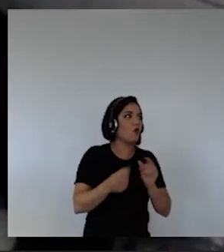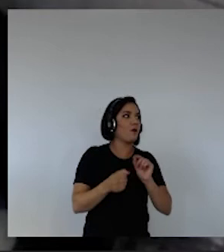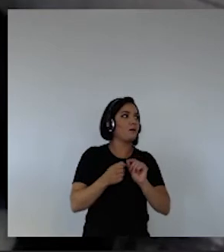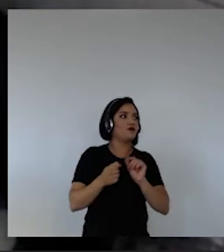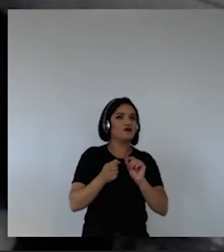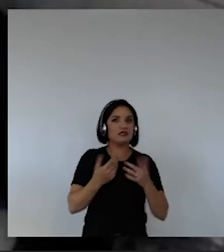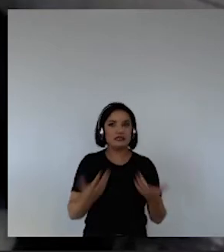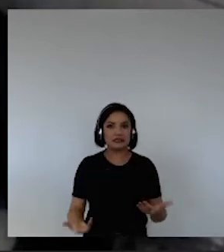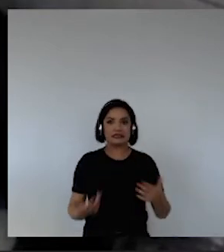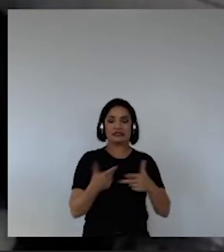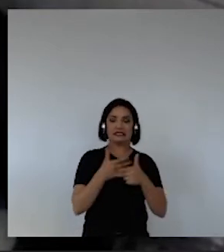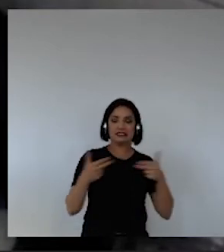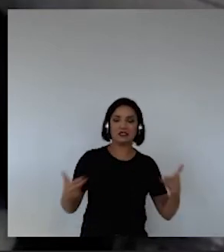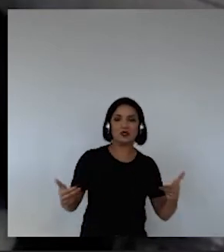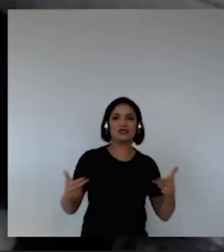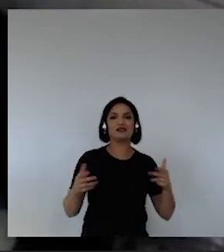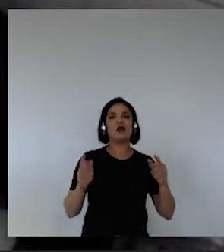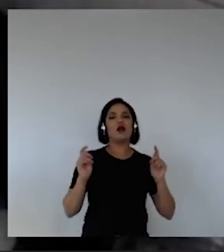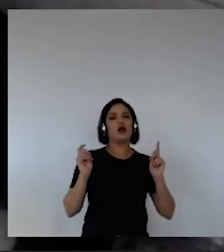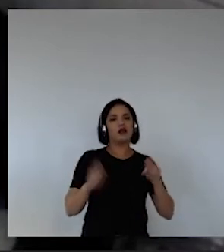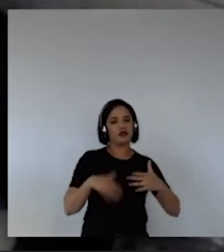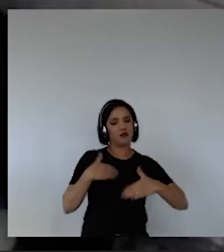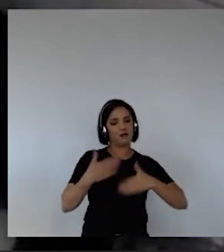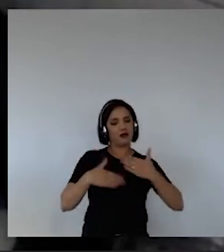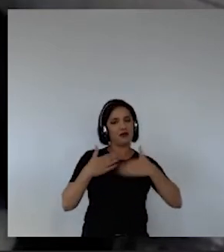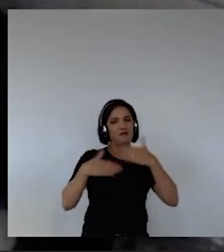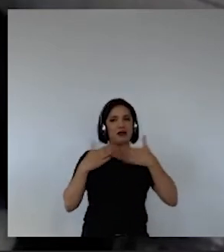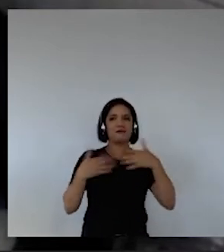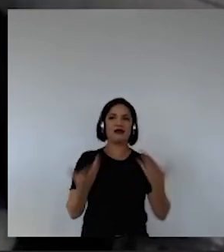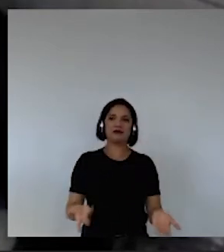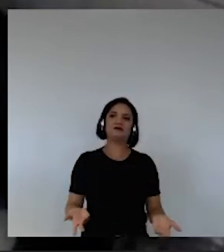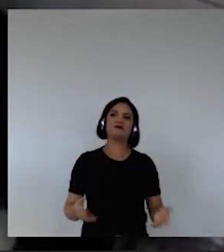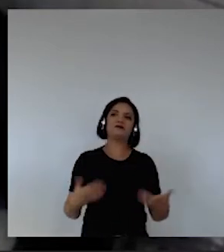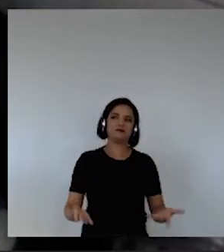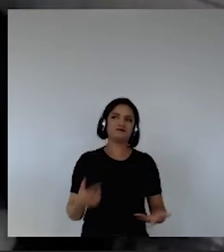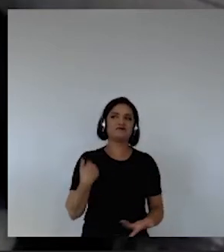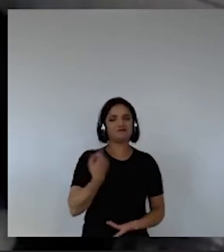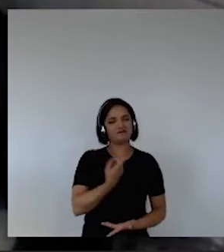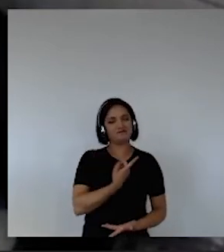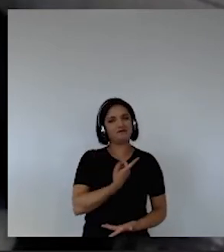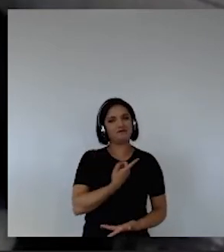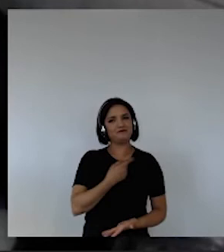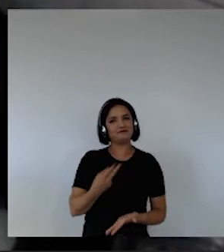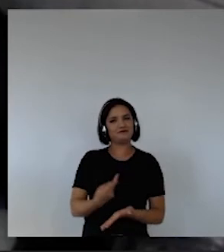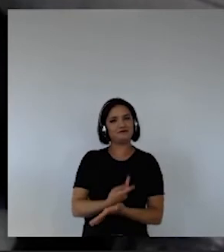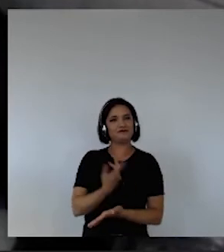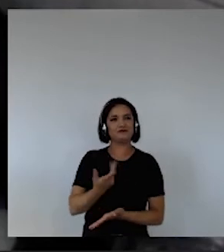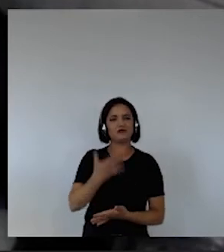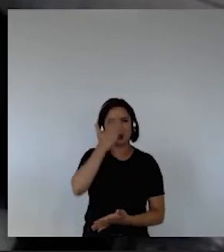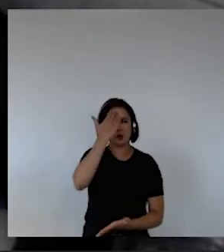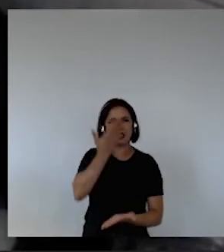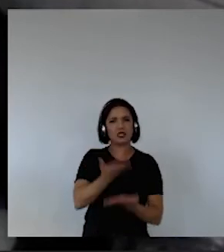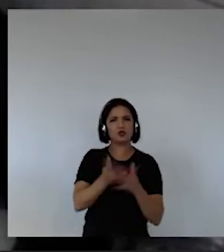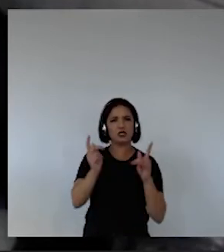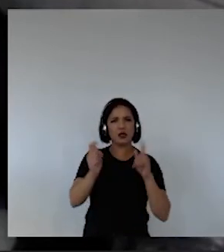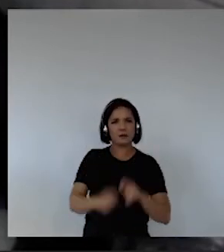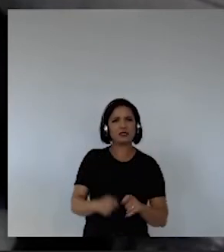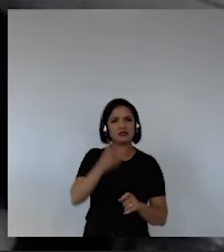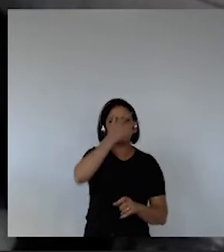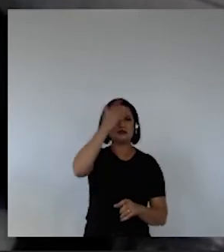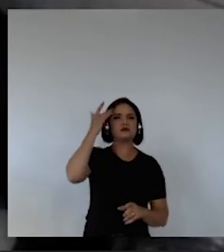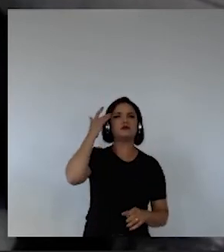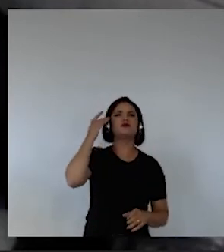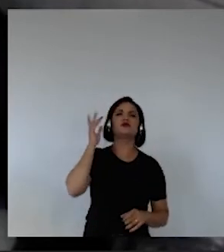do barômetro, e assim vai. Essa é a nossa vida, nós estamos enfrentando isso. Mas acredito muito que a capacidade humana